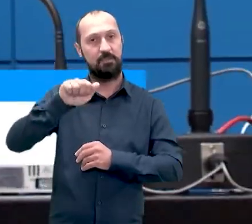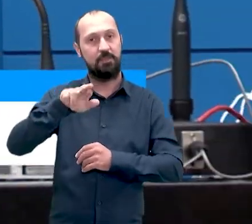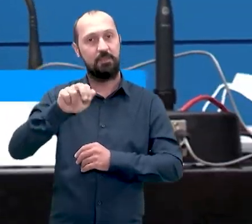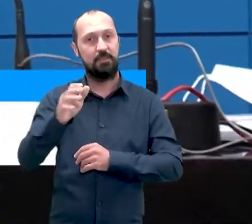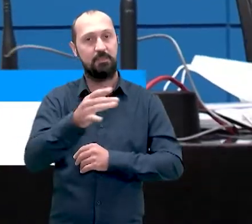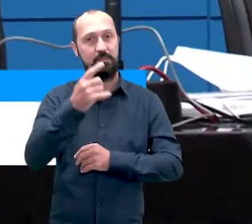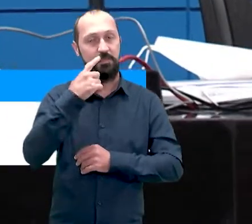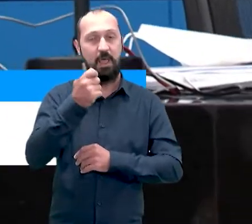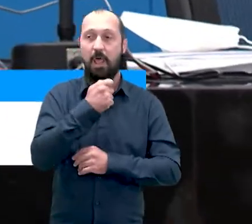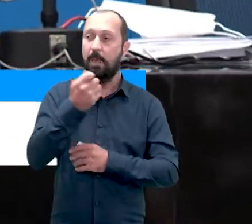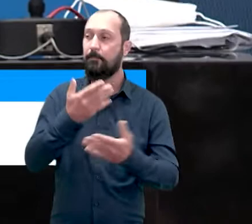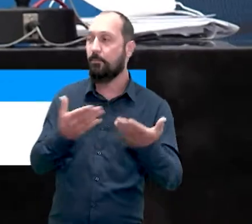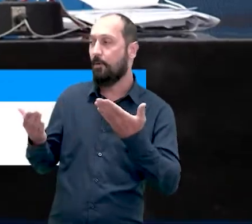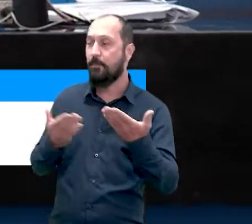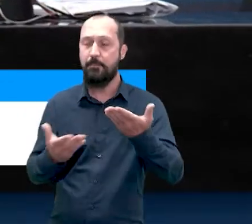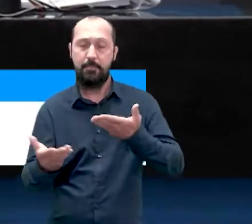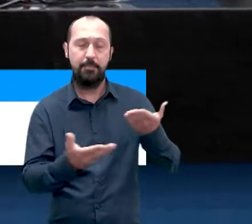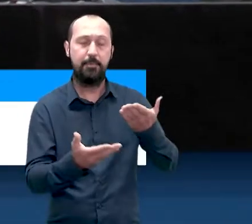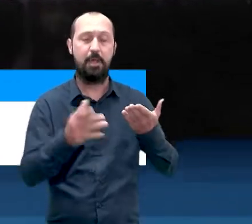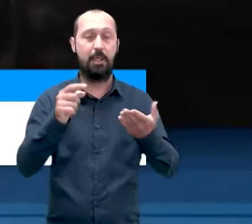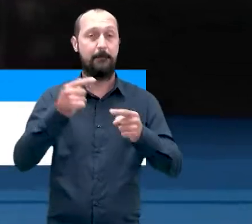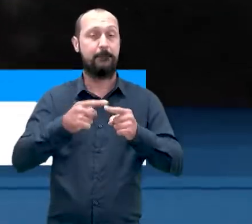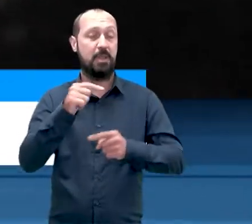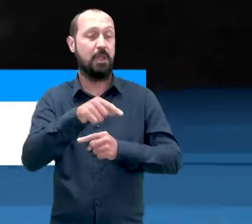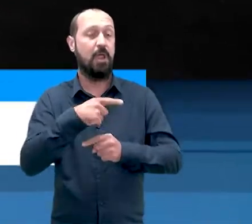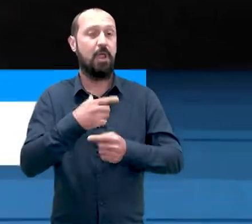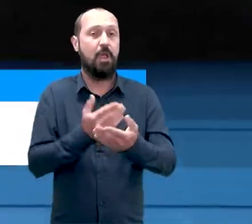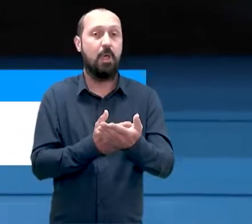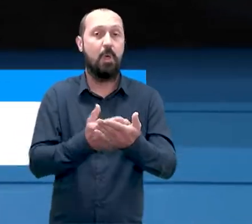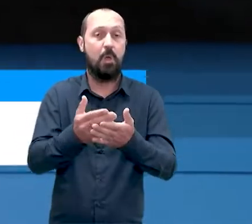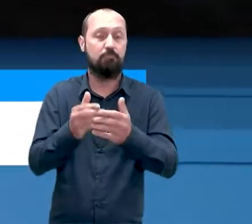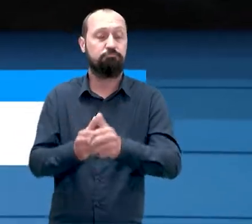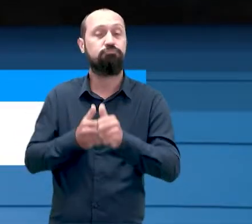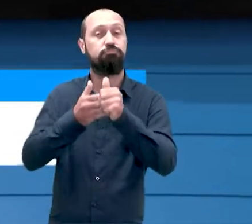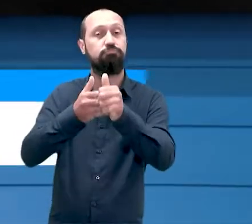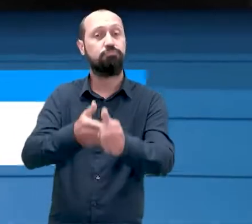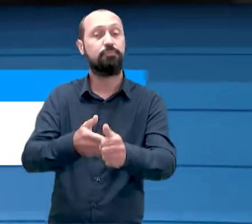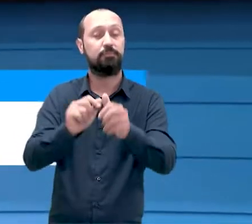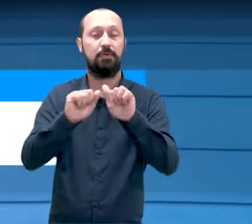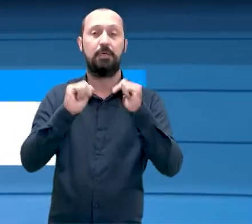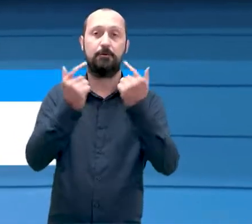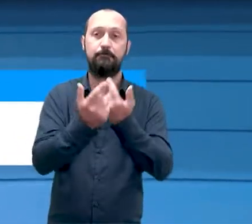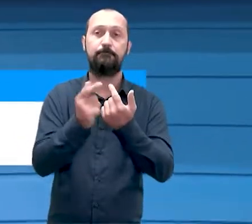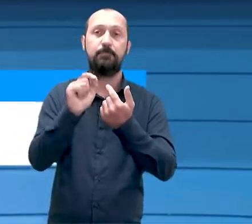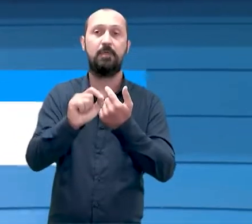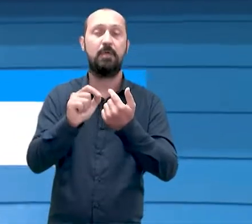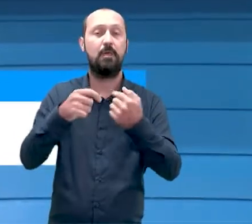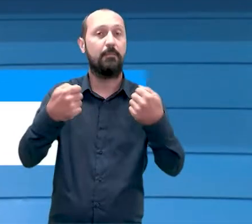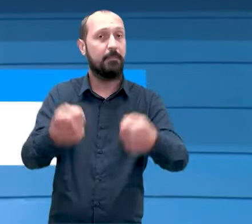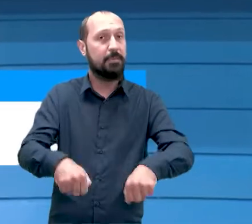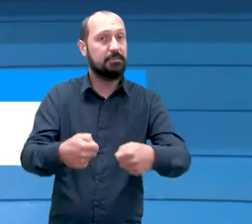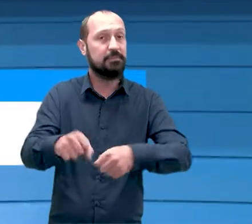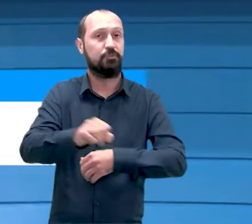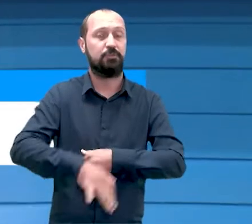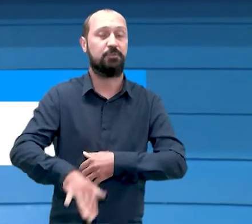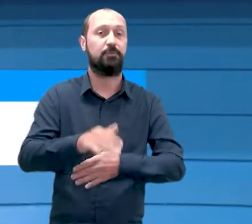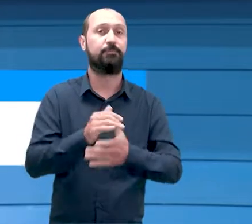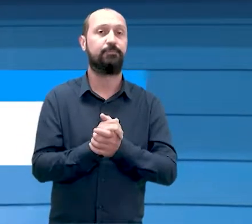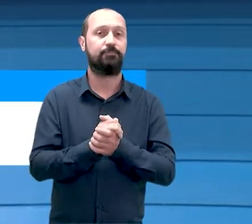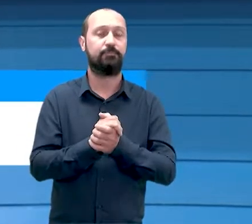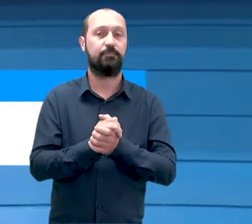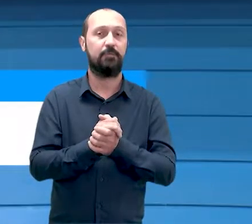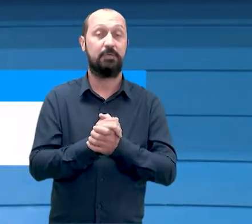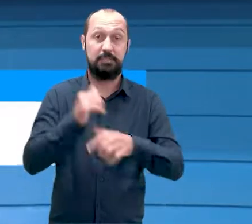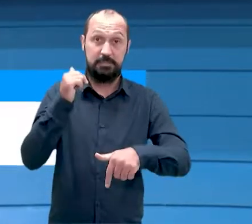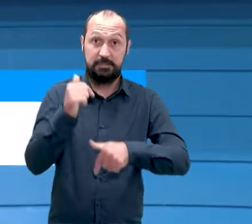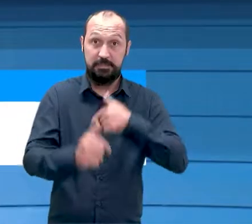UFMS, Sinara Brock, atuou como mediadora desta parte do evento. Para ela, a iniciativa do Legislativo Estadual responde